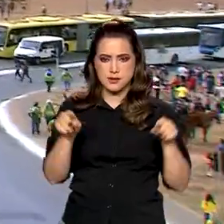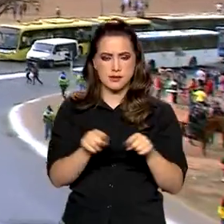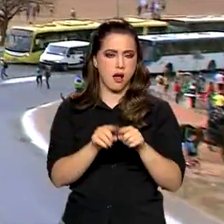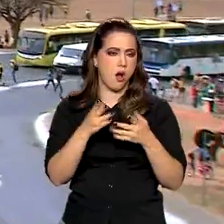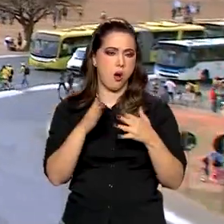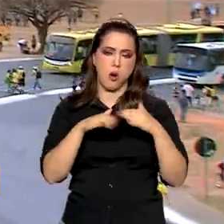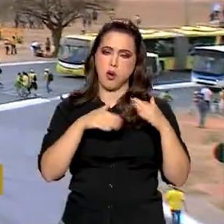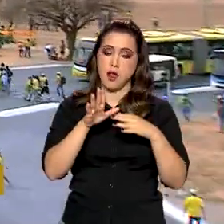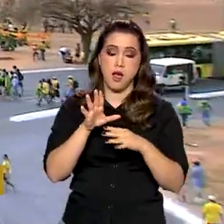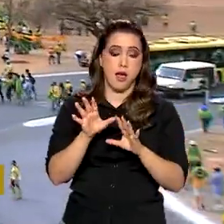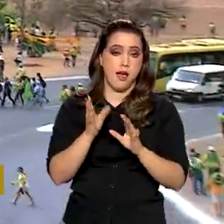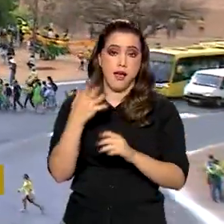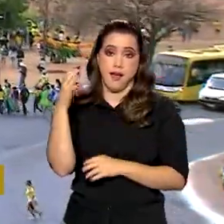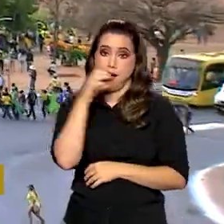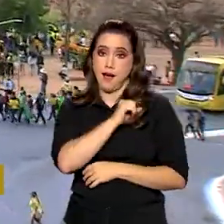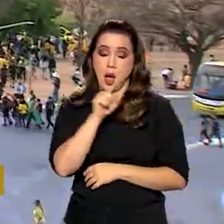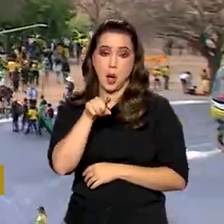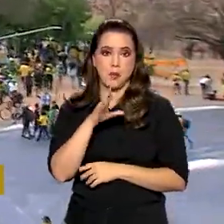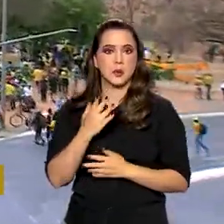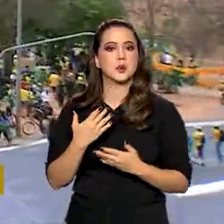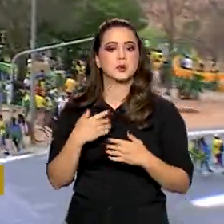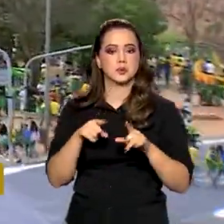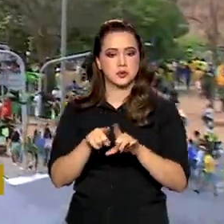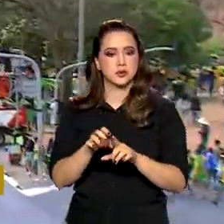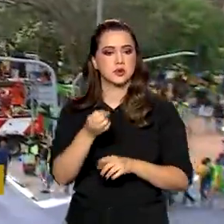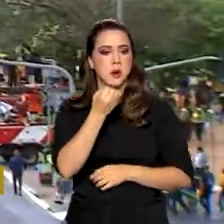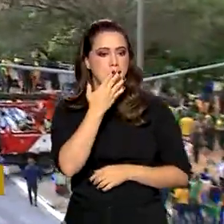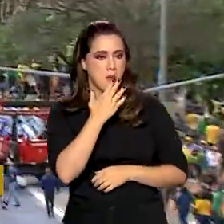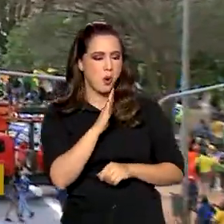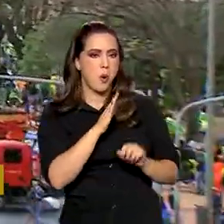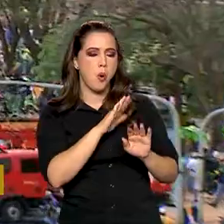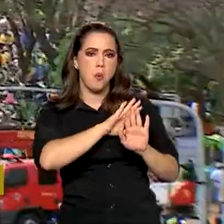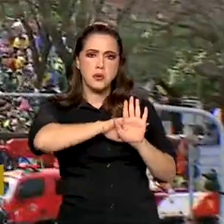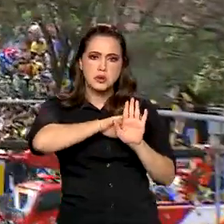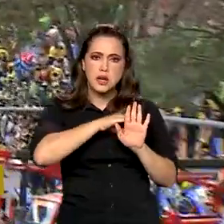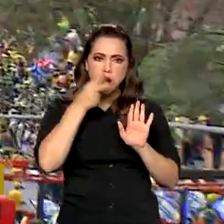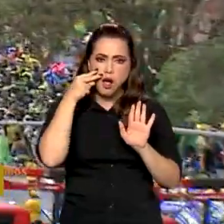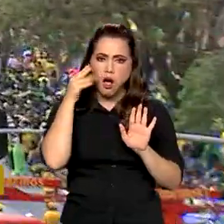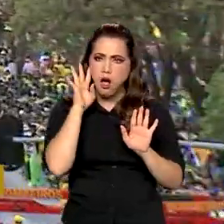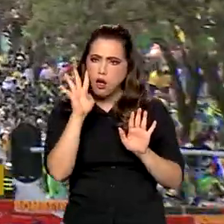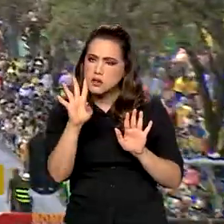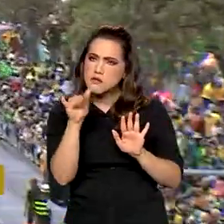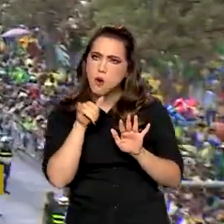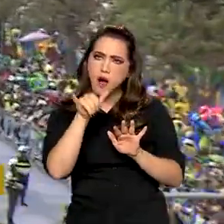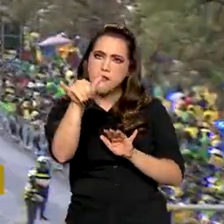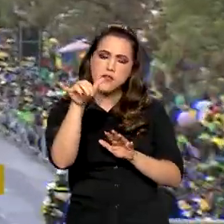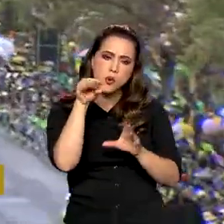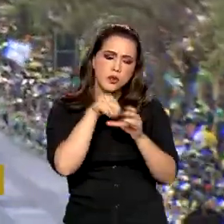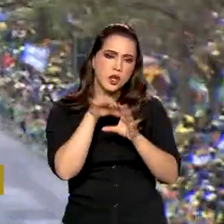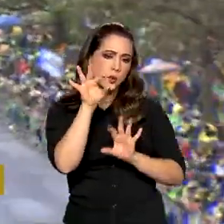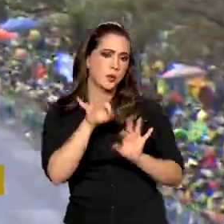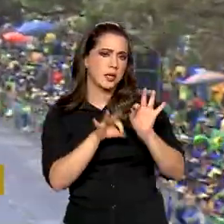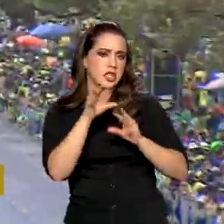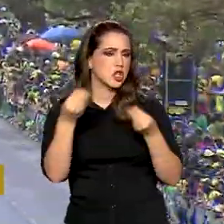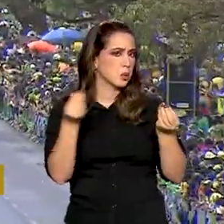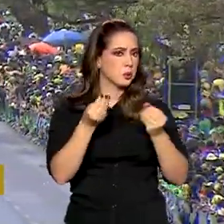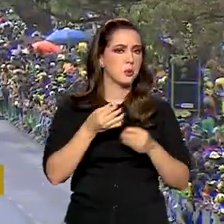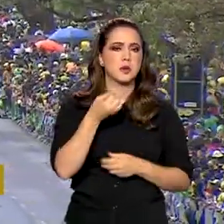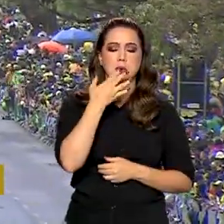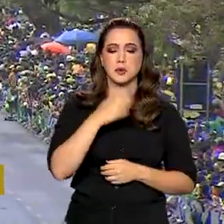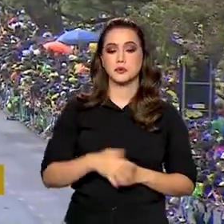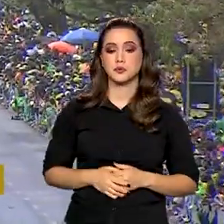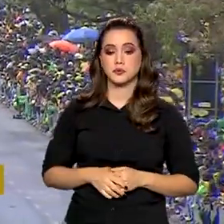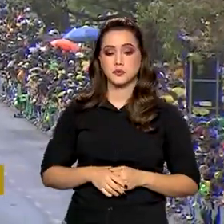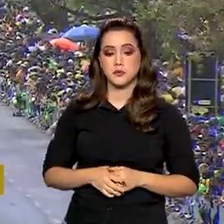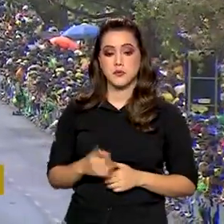feita. Ok, são os bastidores, né, sobre a Esquadrilha da Fumaça, né? Como que a apresentação é organizada. Lembrando e que você pode